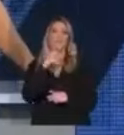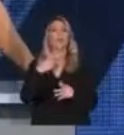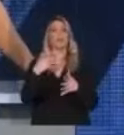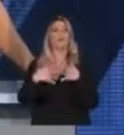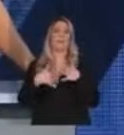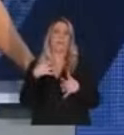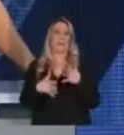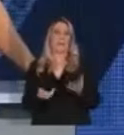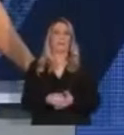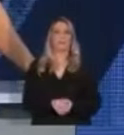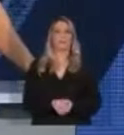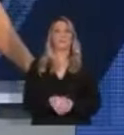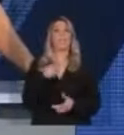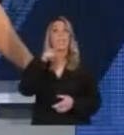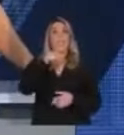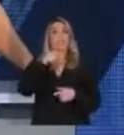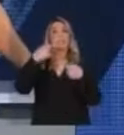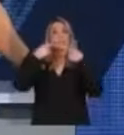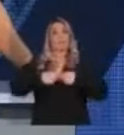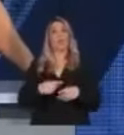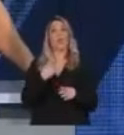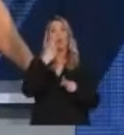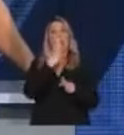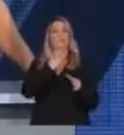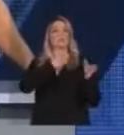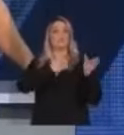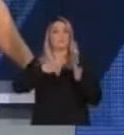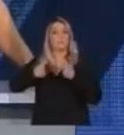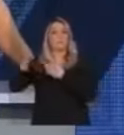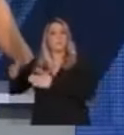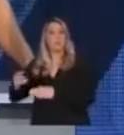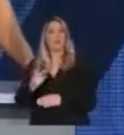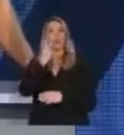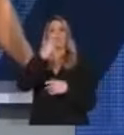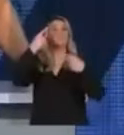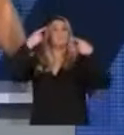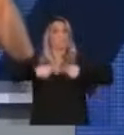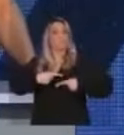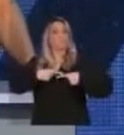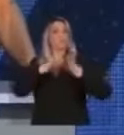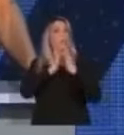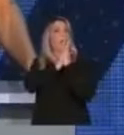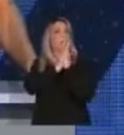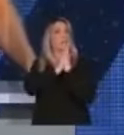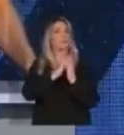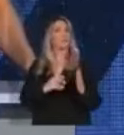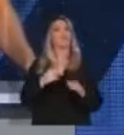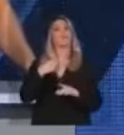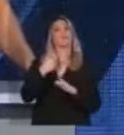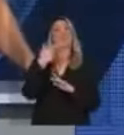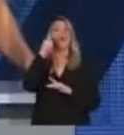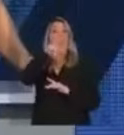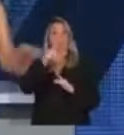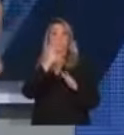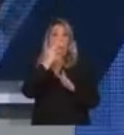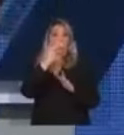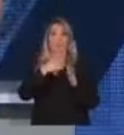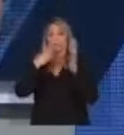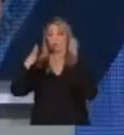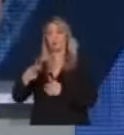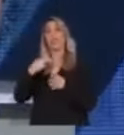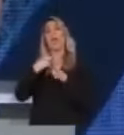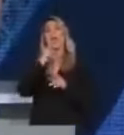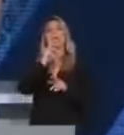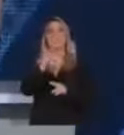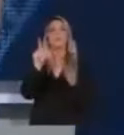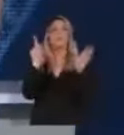Deb debate este debate terá quatro blocos dois com confronto direto entre os candidatos no segundo bloco os candidatos vão responder a